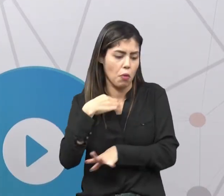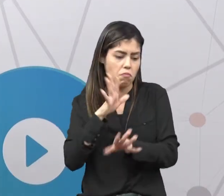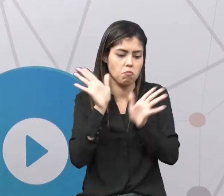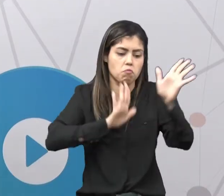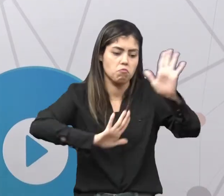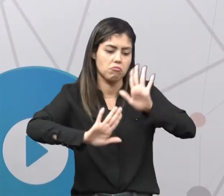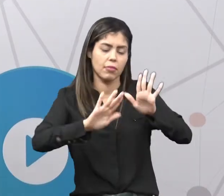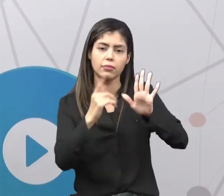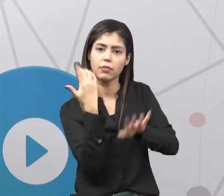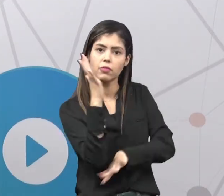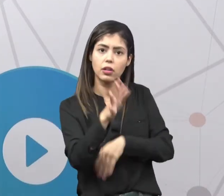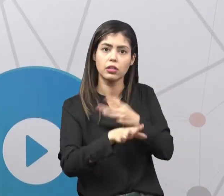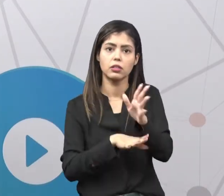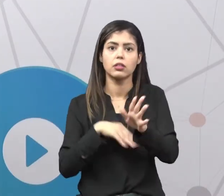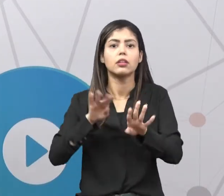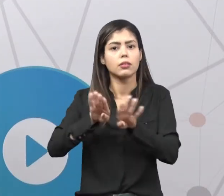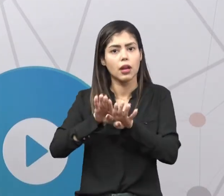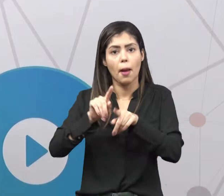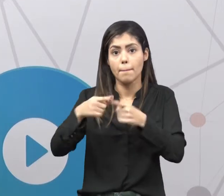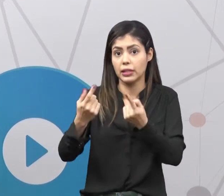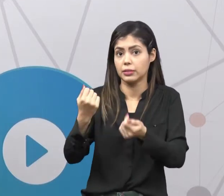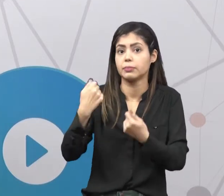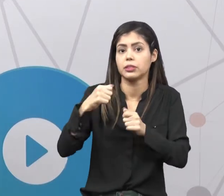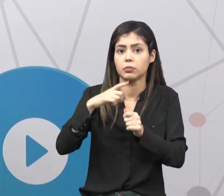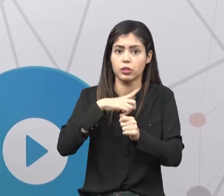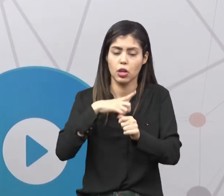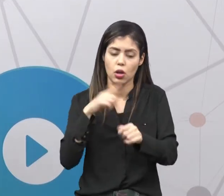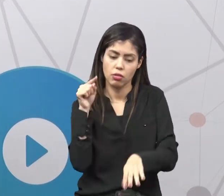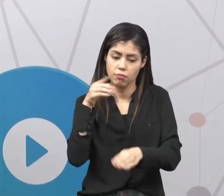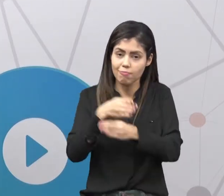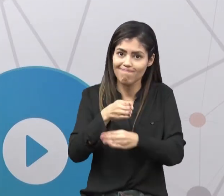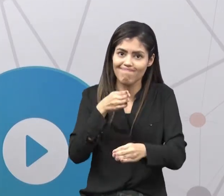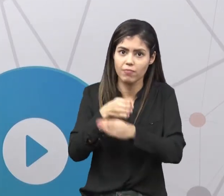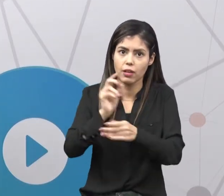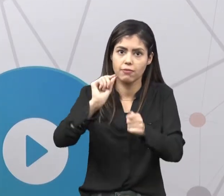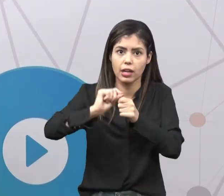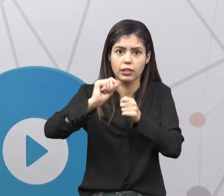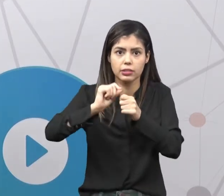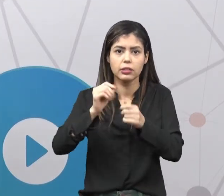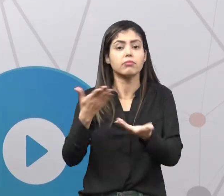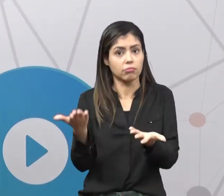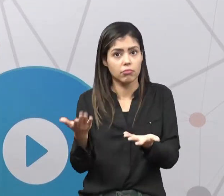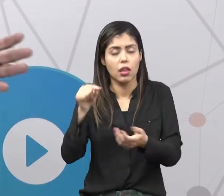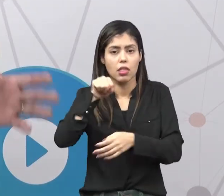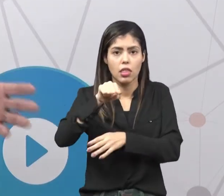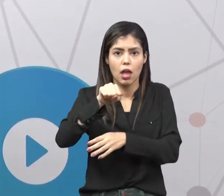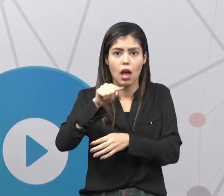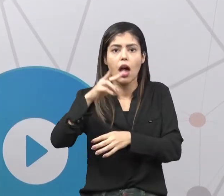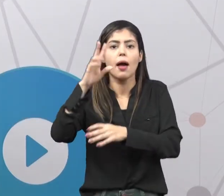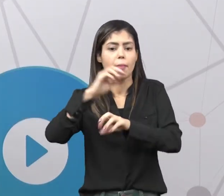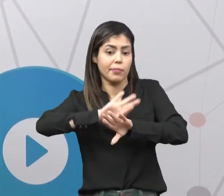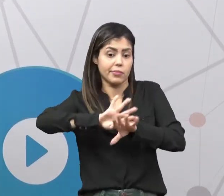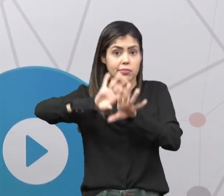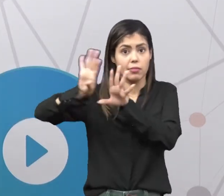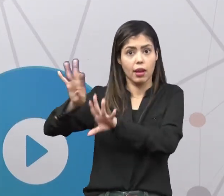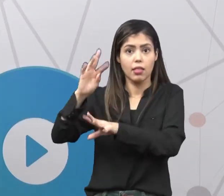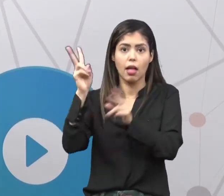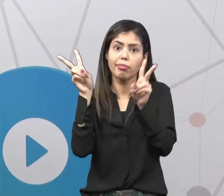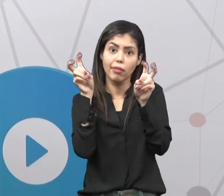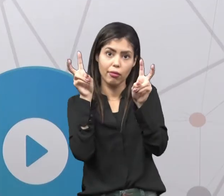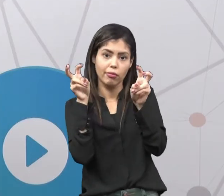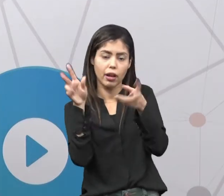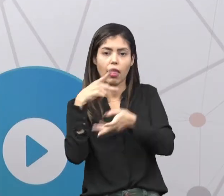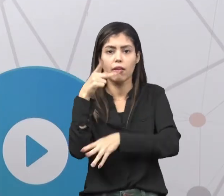as florestas, vou preservar a natureza, mas devemos colocar em ações essas práticas, né? Deixar da teoria e passar